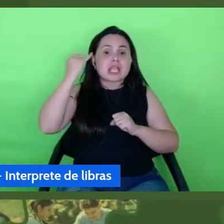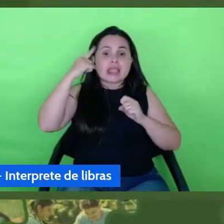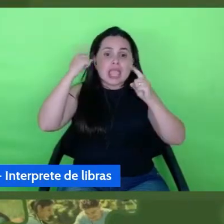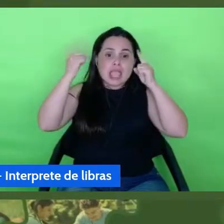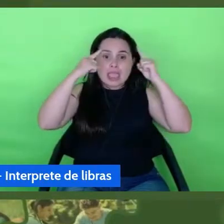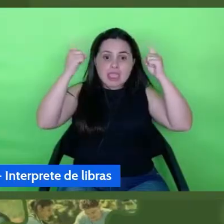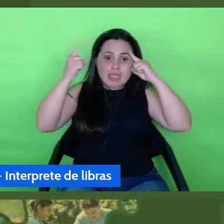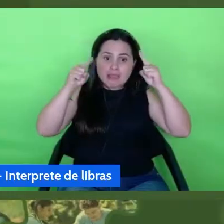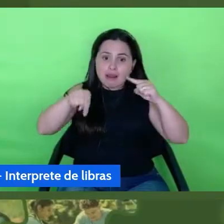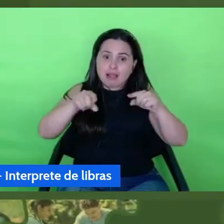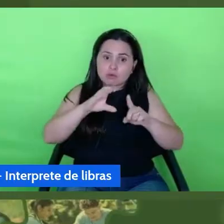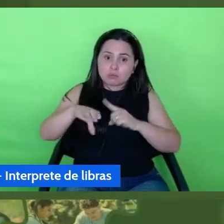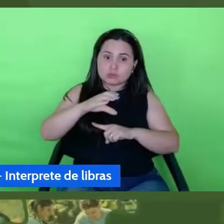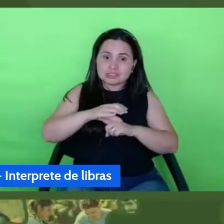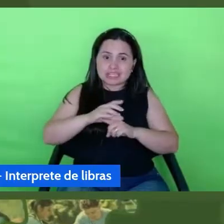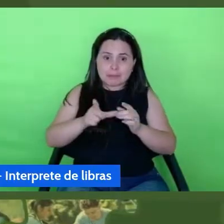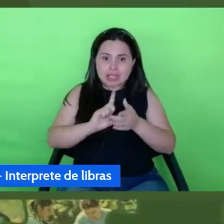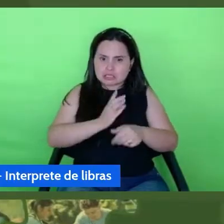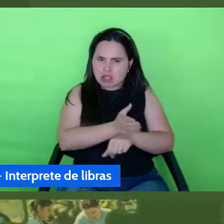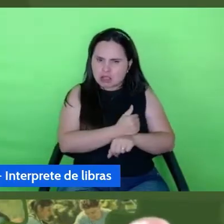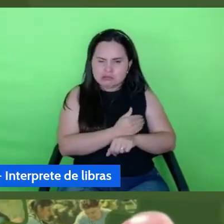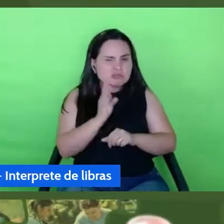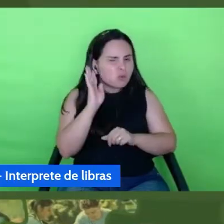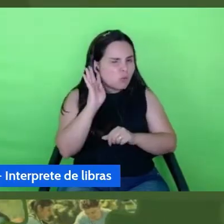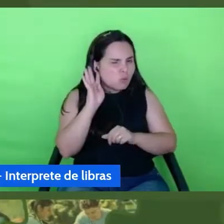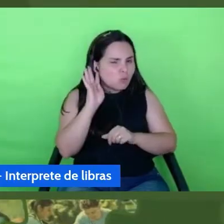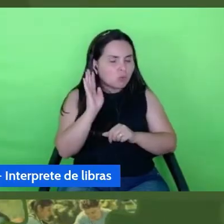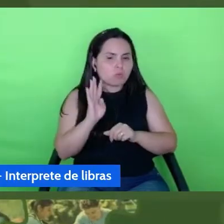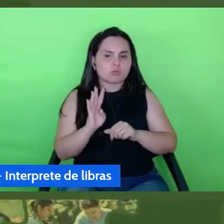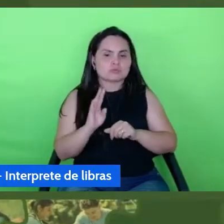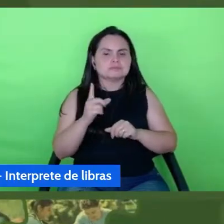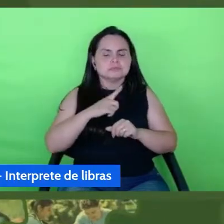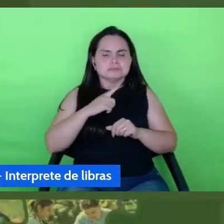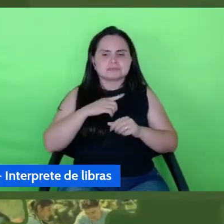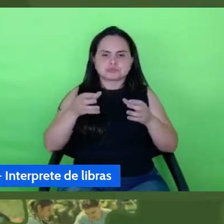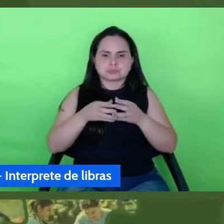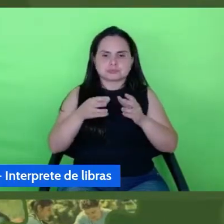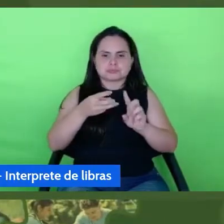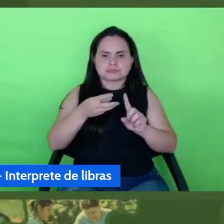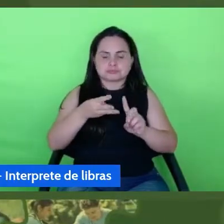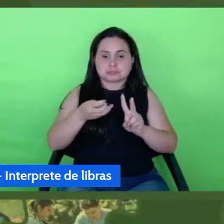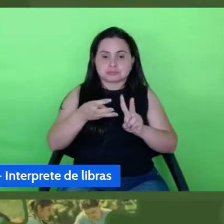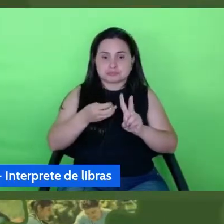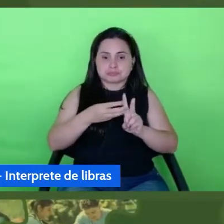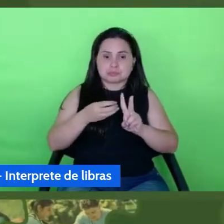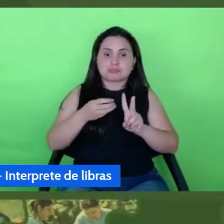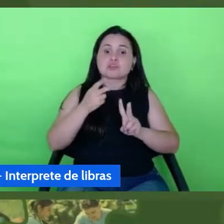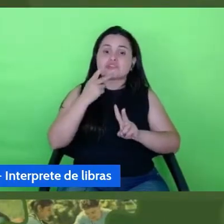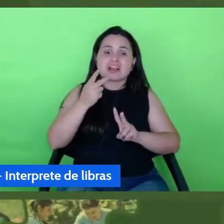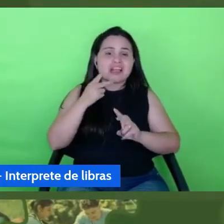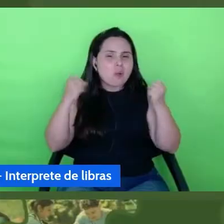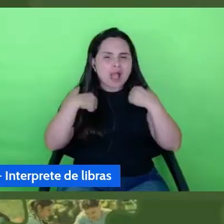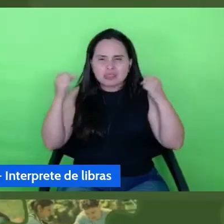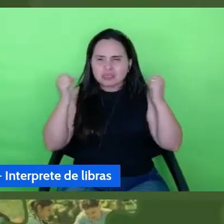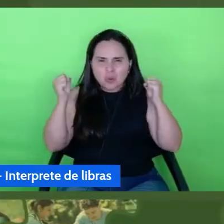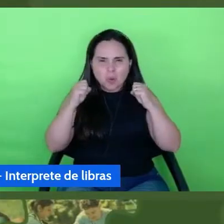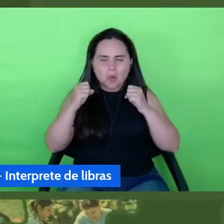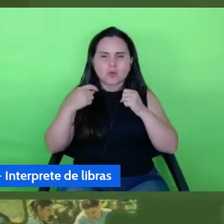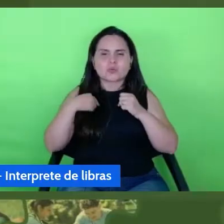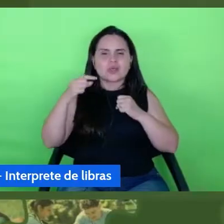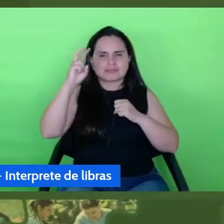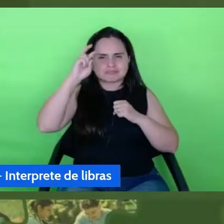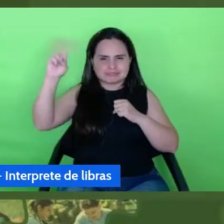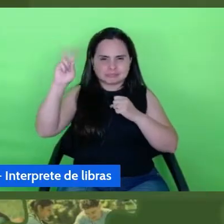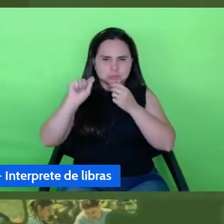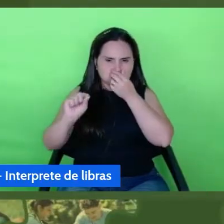antes de falar, ouça. Tem até um ditado aí que os povos quilombolas adoram falar e eu adoro, é uma sabedoria essencial. A gente